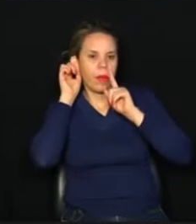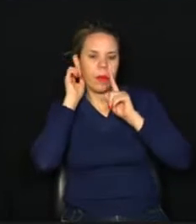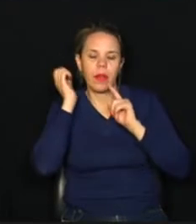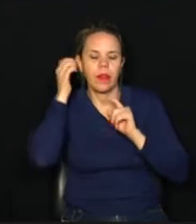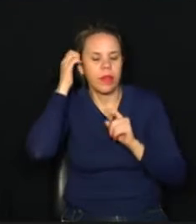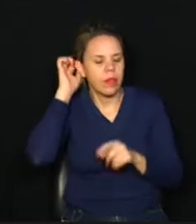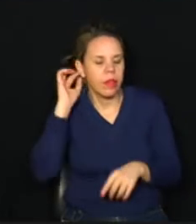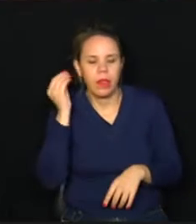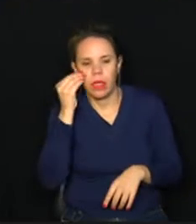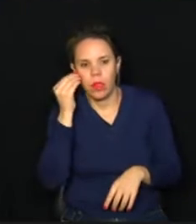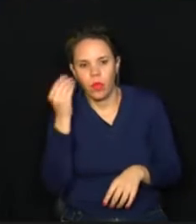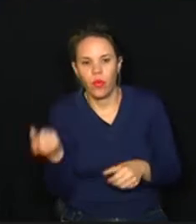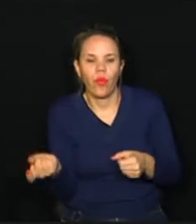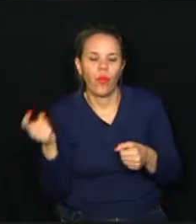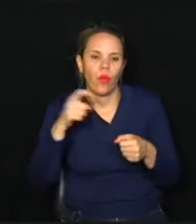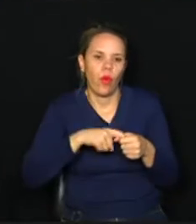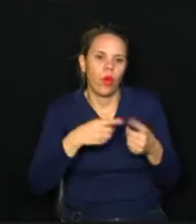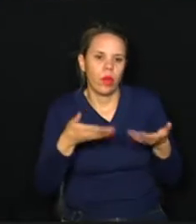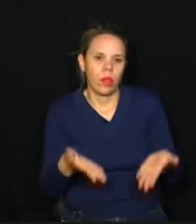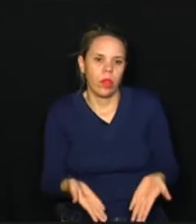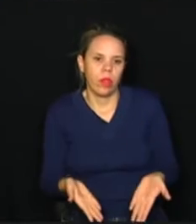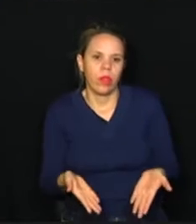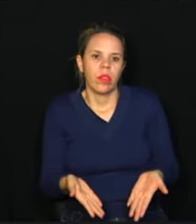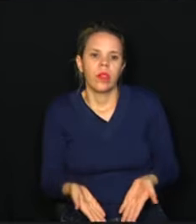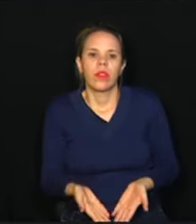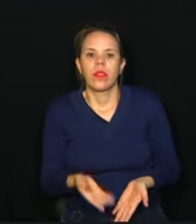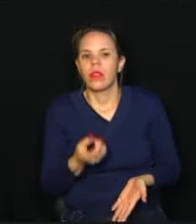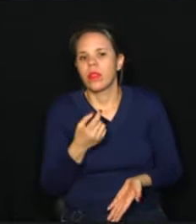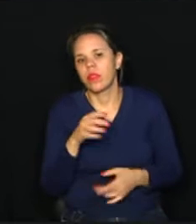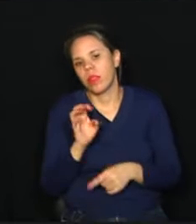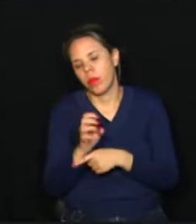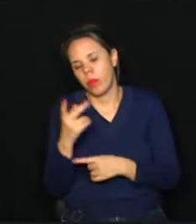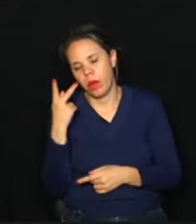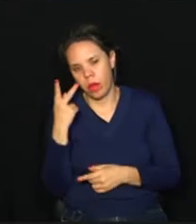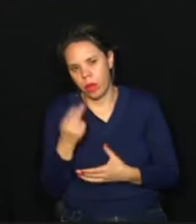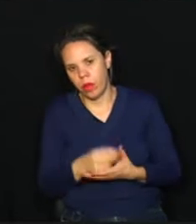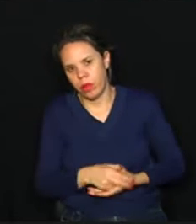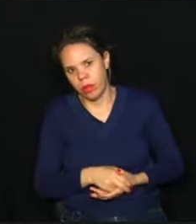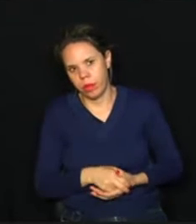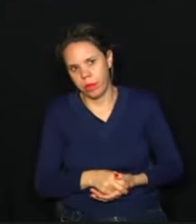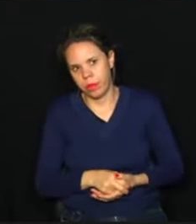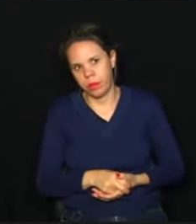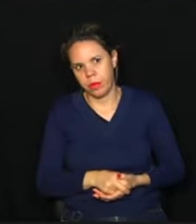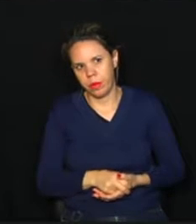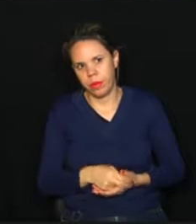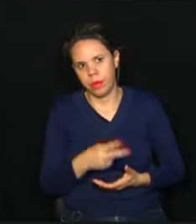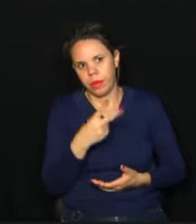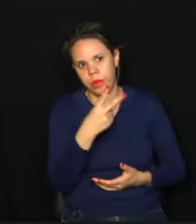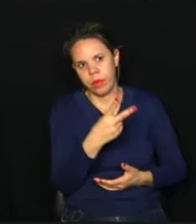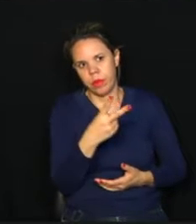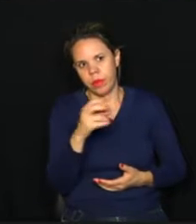rondou aqui a região metropolitana do estado de São Paulo, em